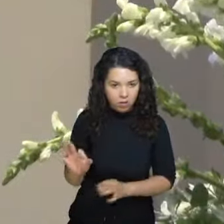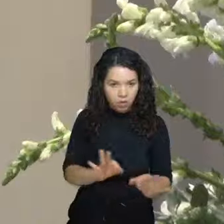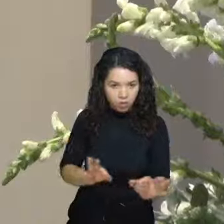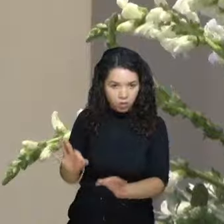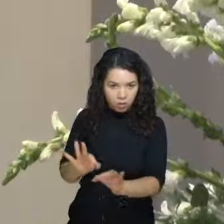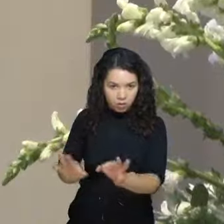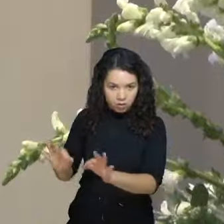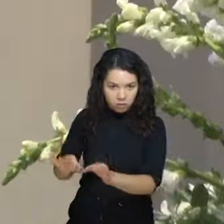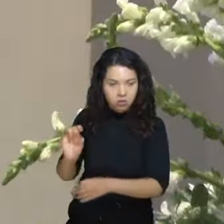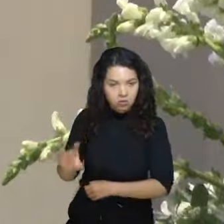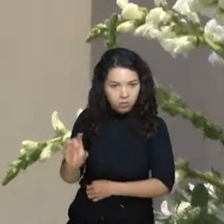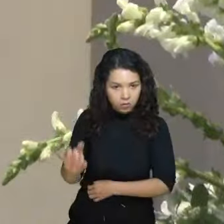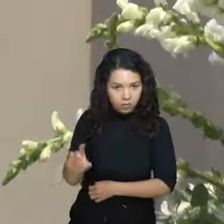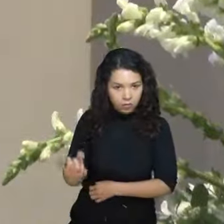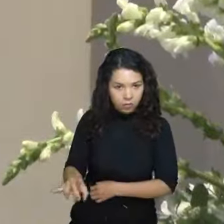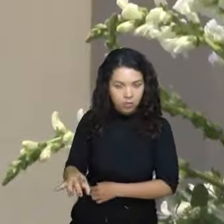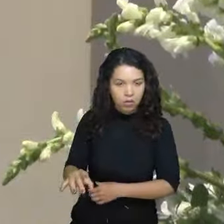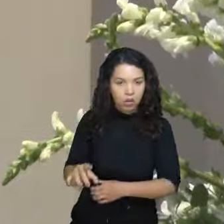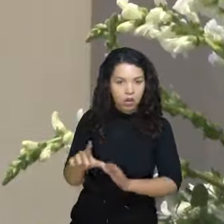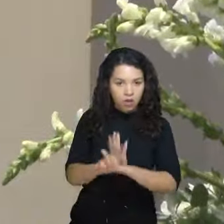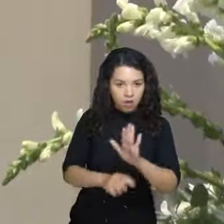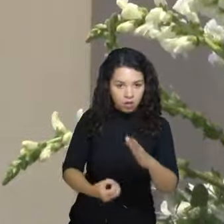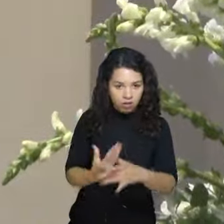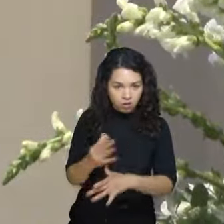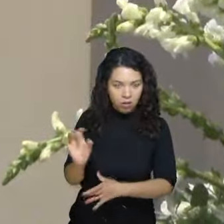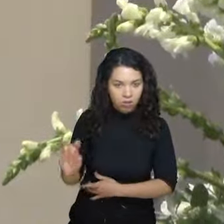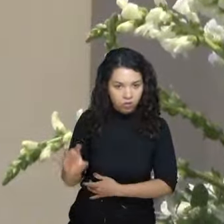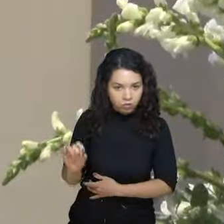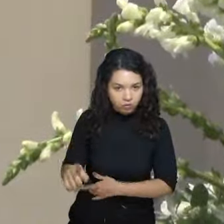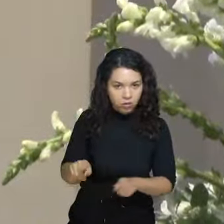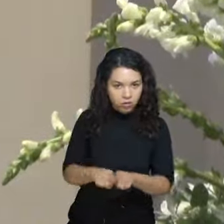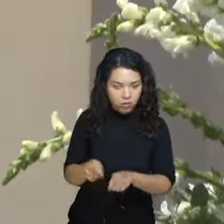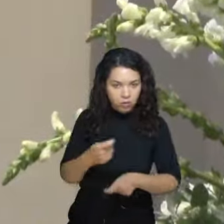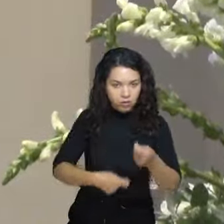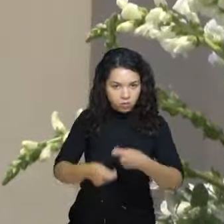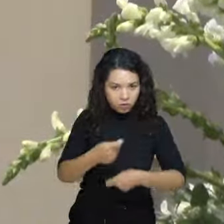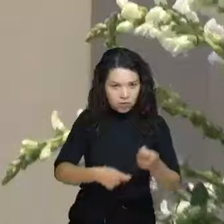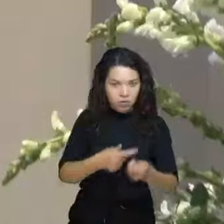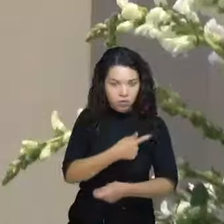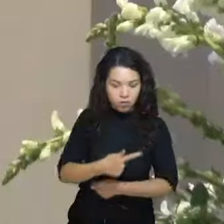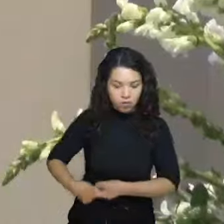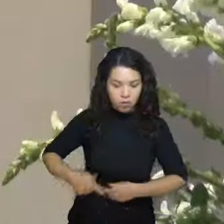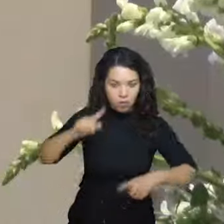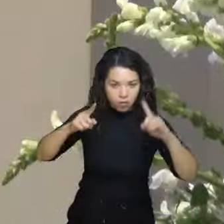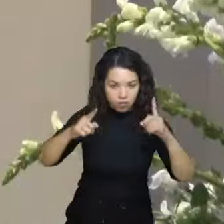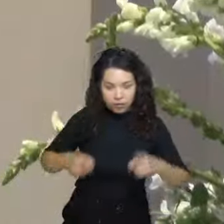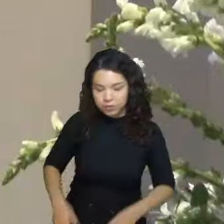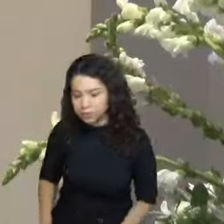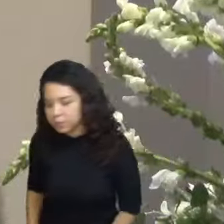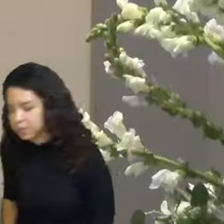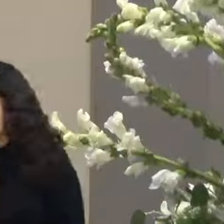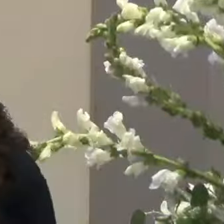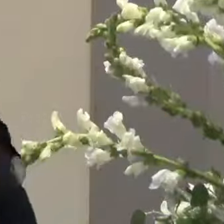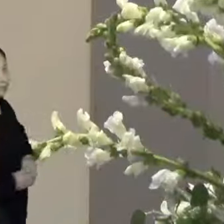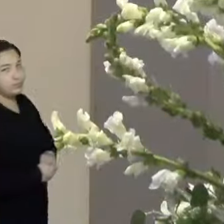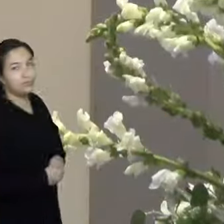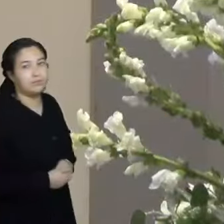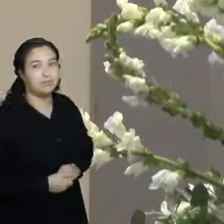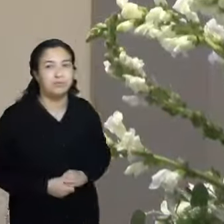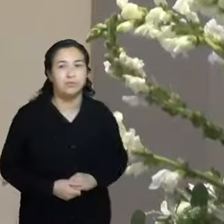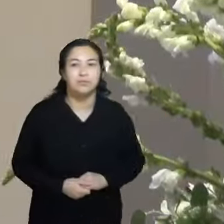autolegislação autoadministração e autogoverno o que estava a exigir para não fugir ao ideal